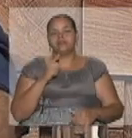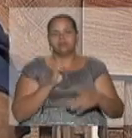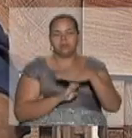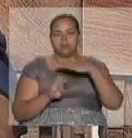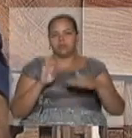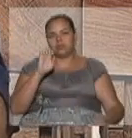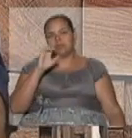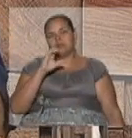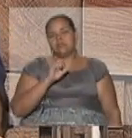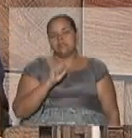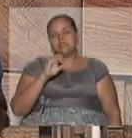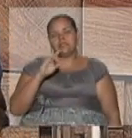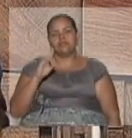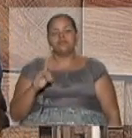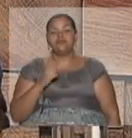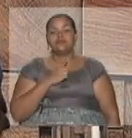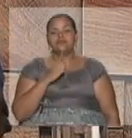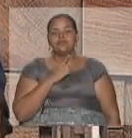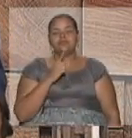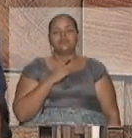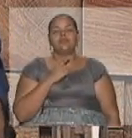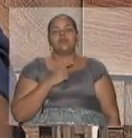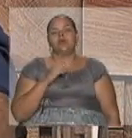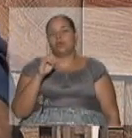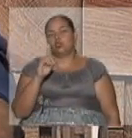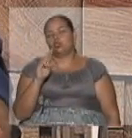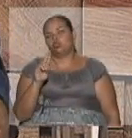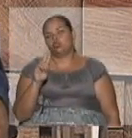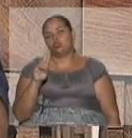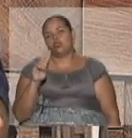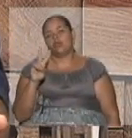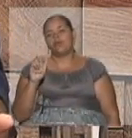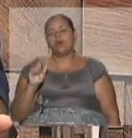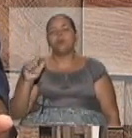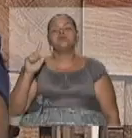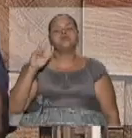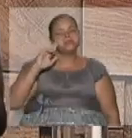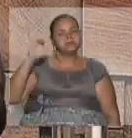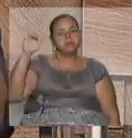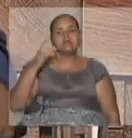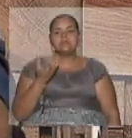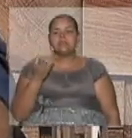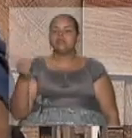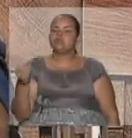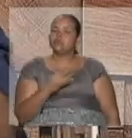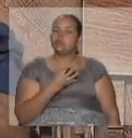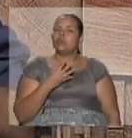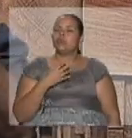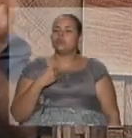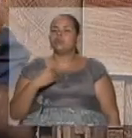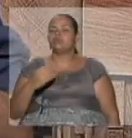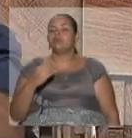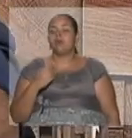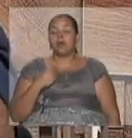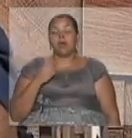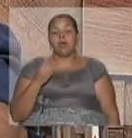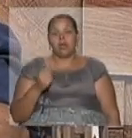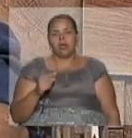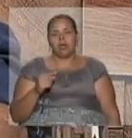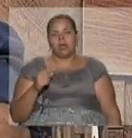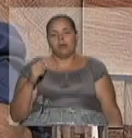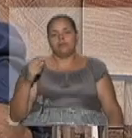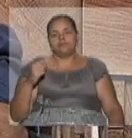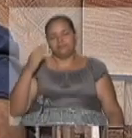tinha um Durval Ferreira na frente, então ele... queria fazer coisas novas, ele queria projetar essa gravadora com o cast artístico e